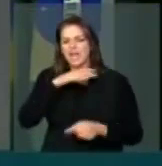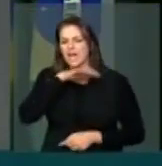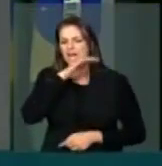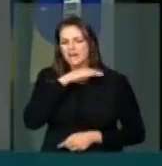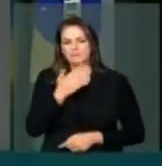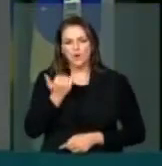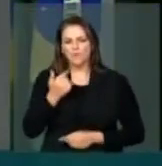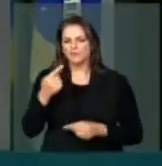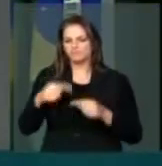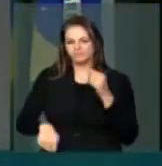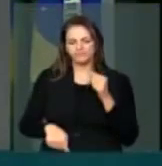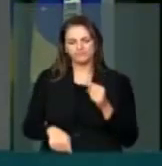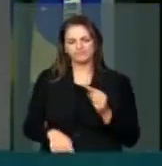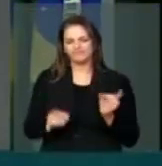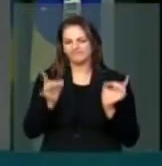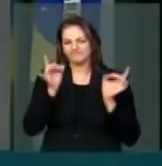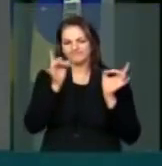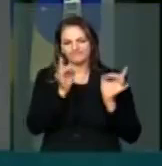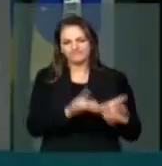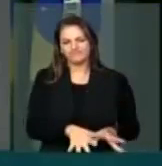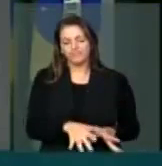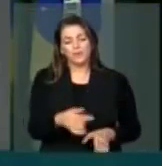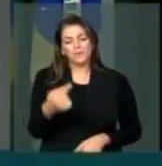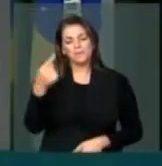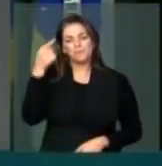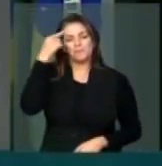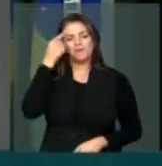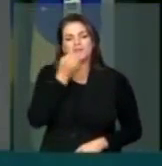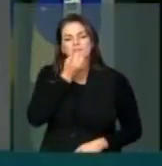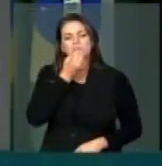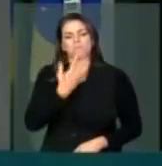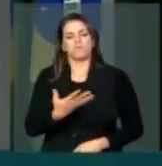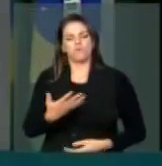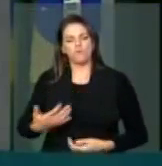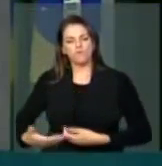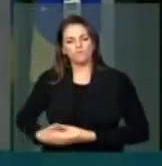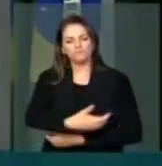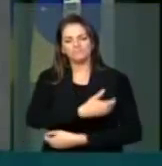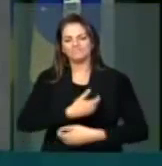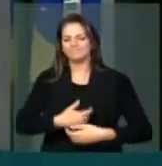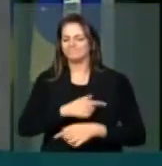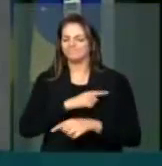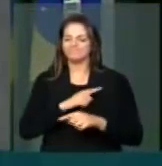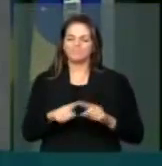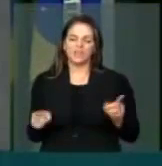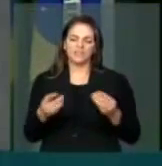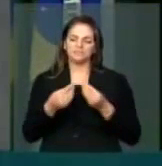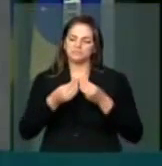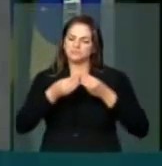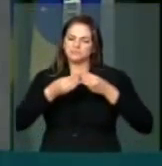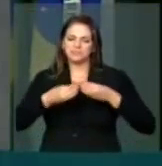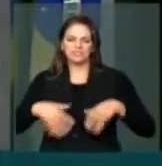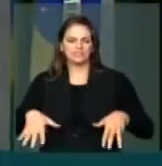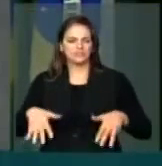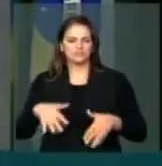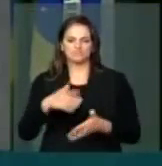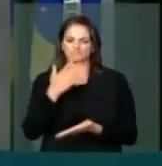lavoura que pintava bem, o pessoal esperava colher uma grande safra esse ano, mas infelizmente nós não estamos